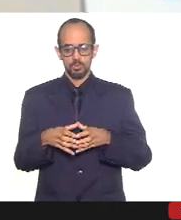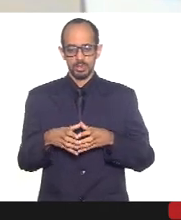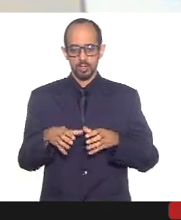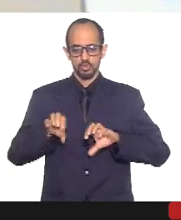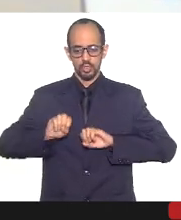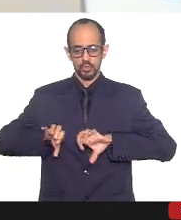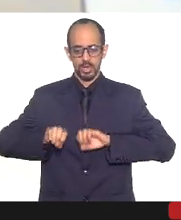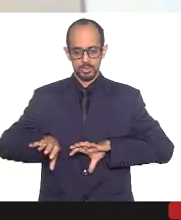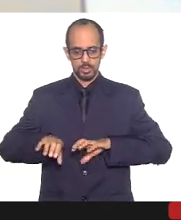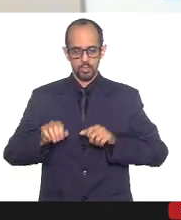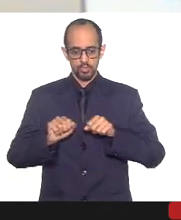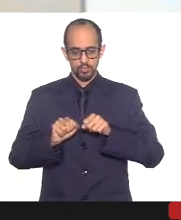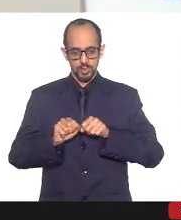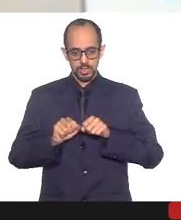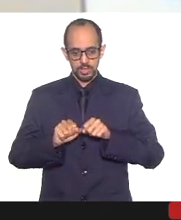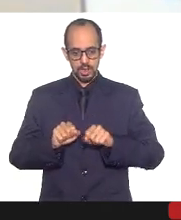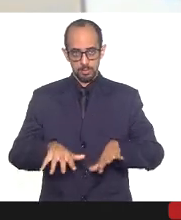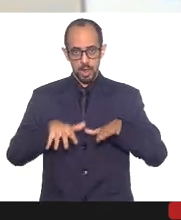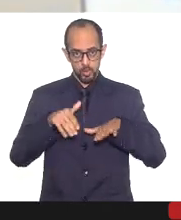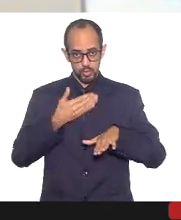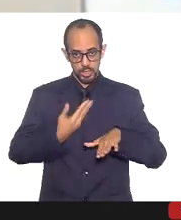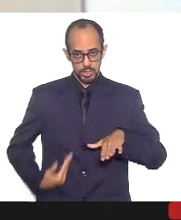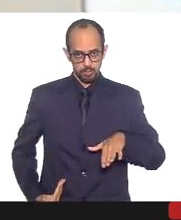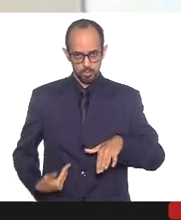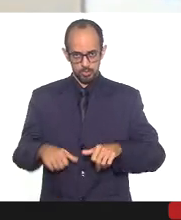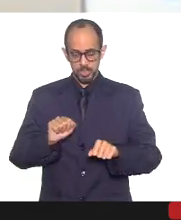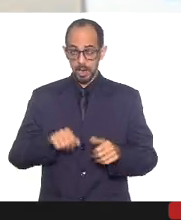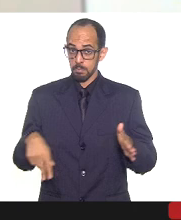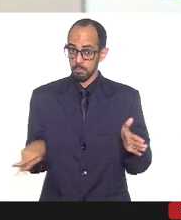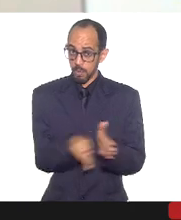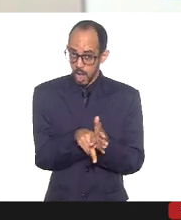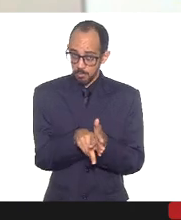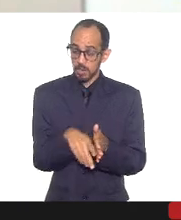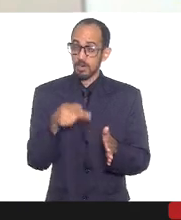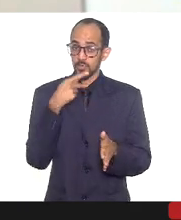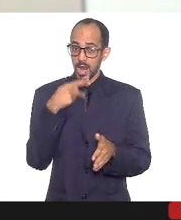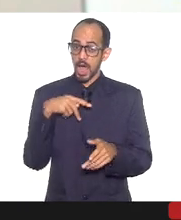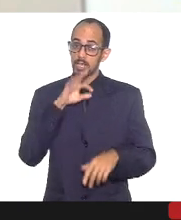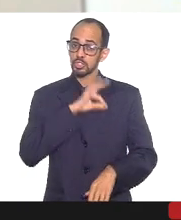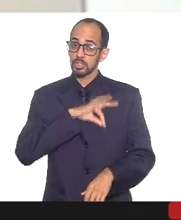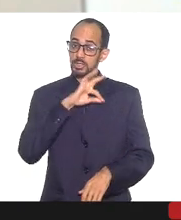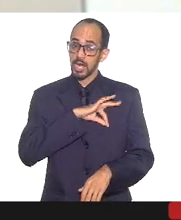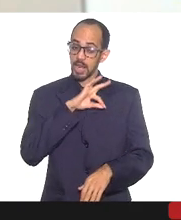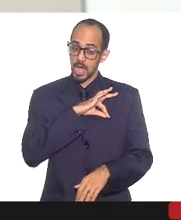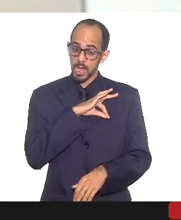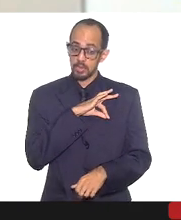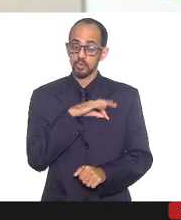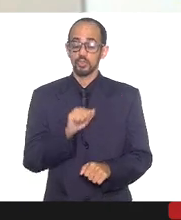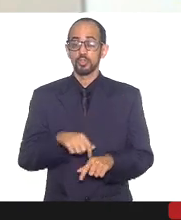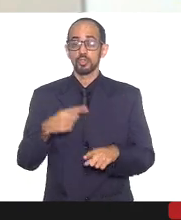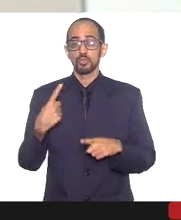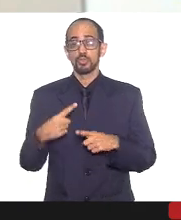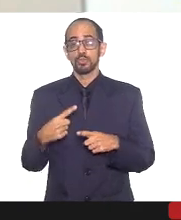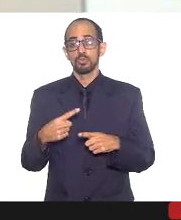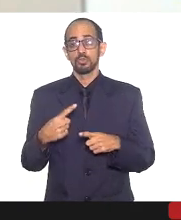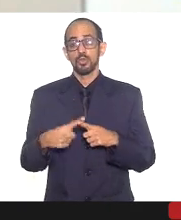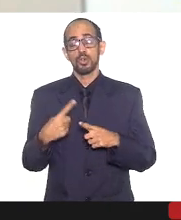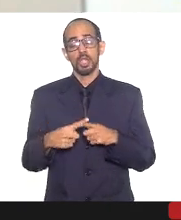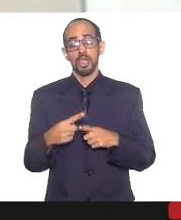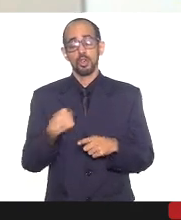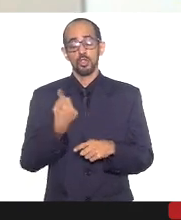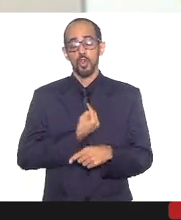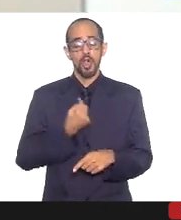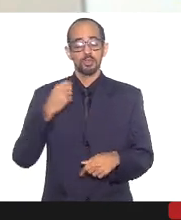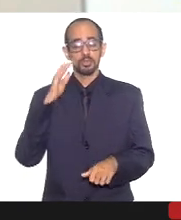chamar uma audiência específica para tratar das questões salariais, da pauta econômica, porque a gente